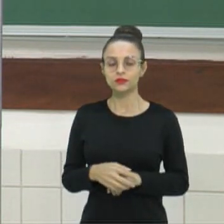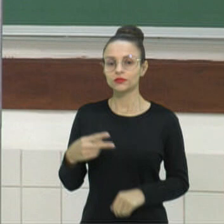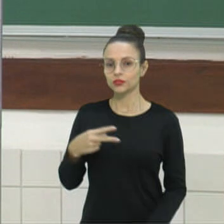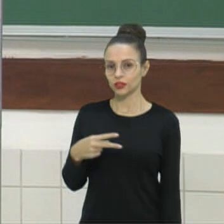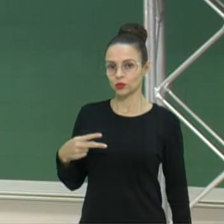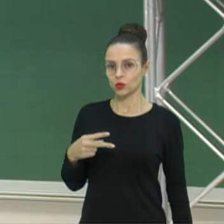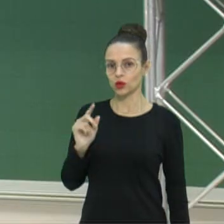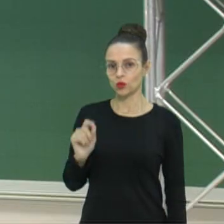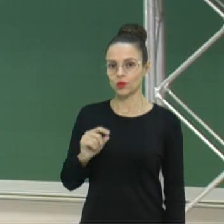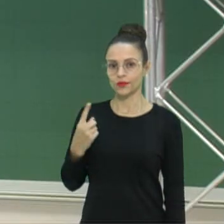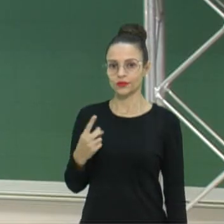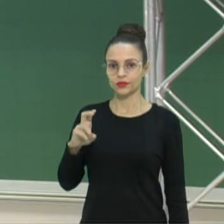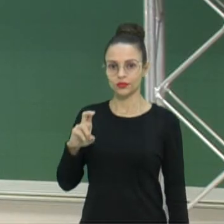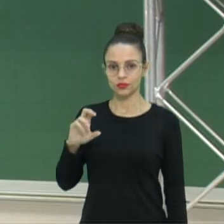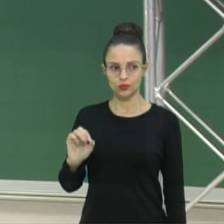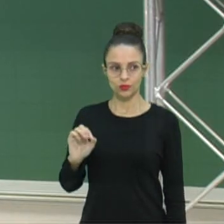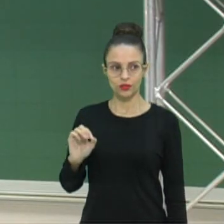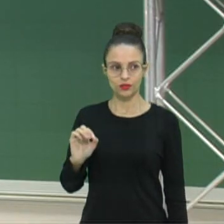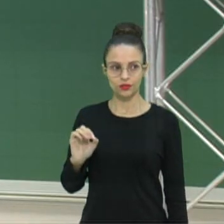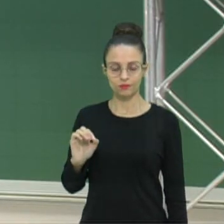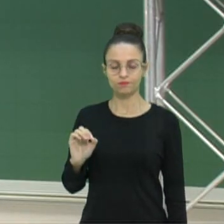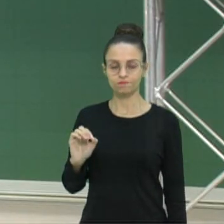a 150